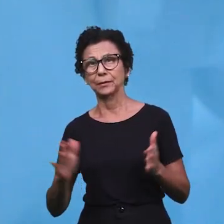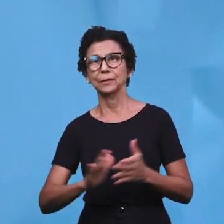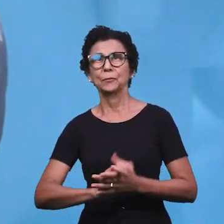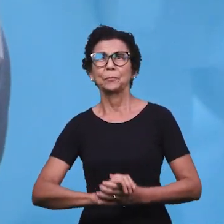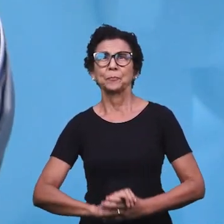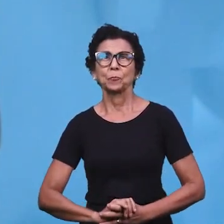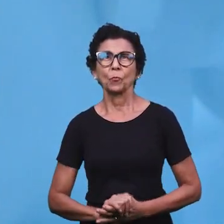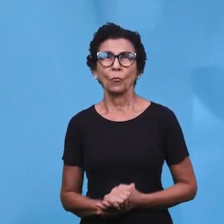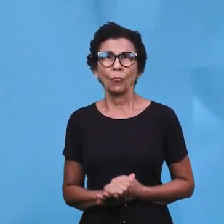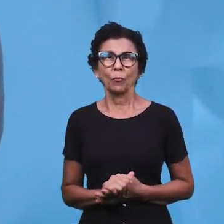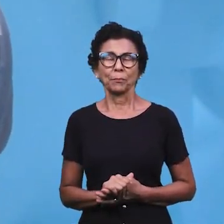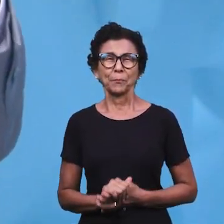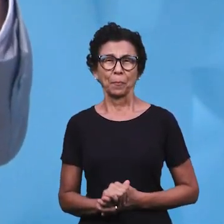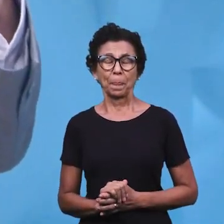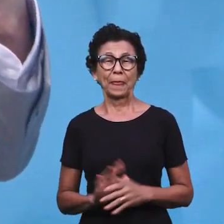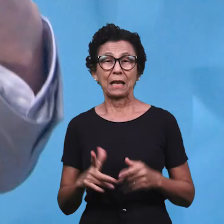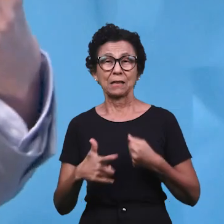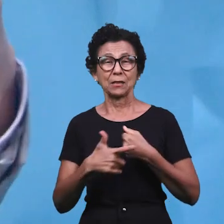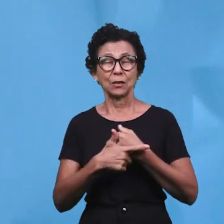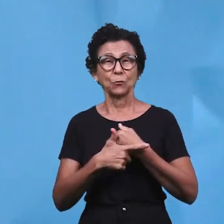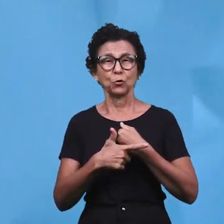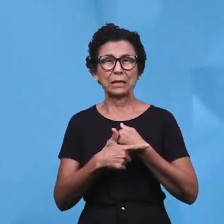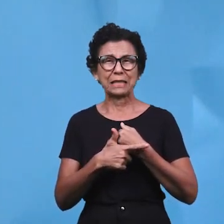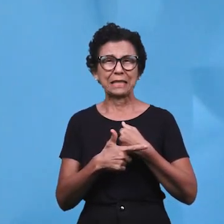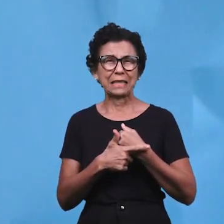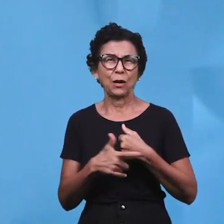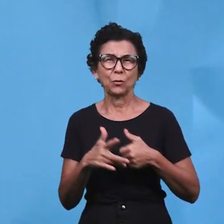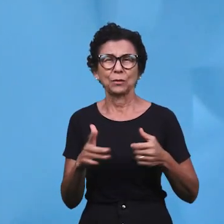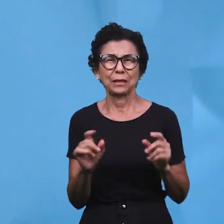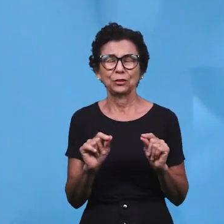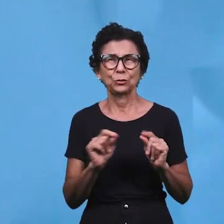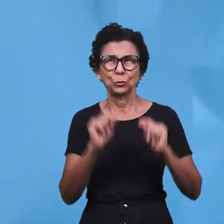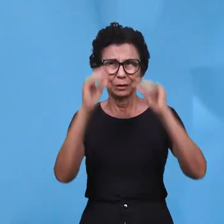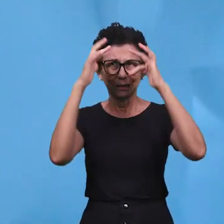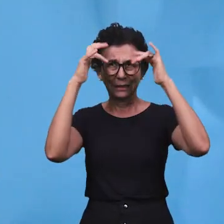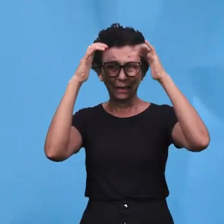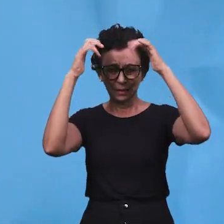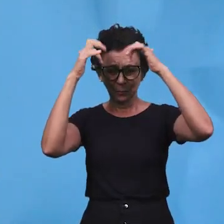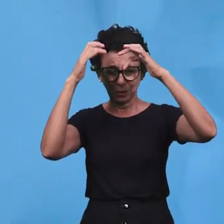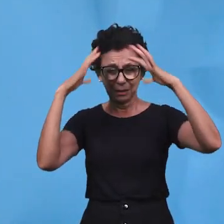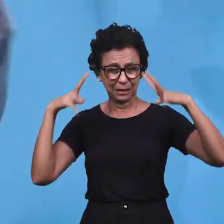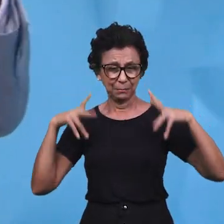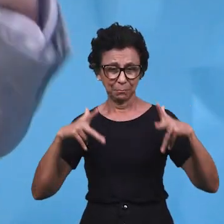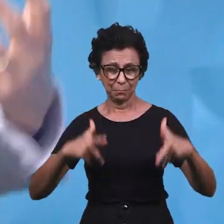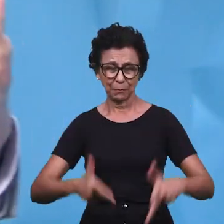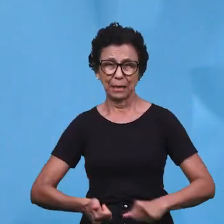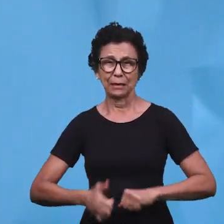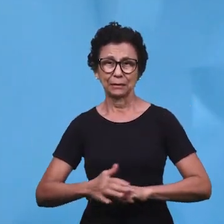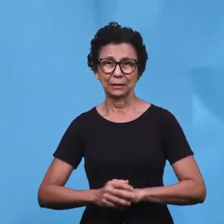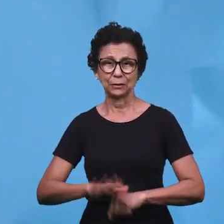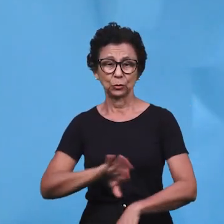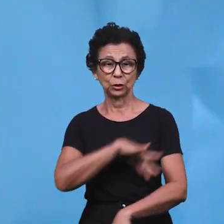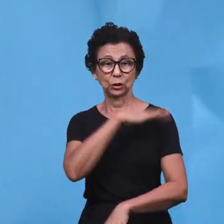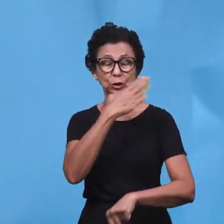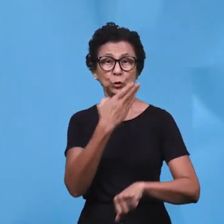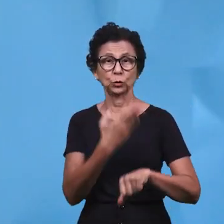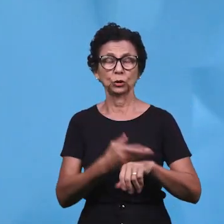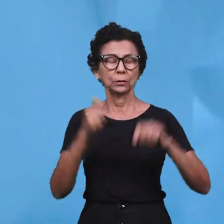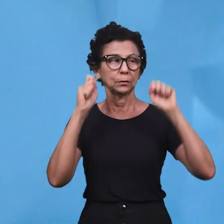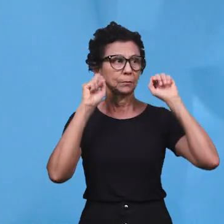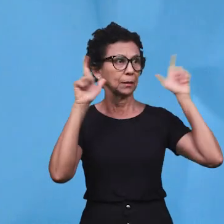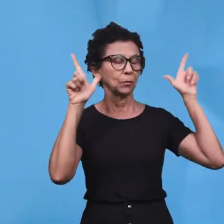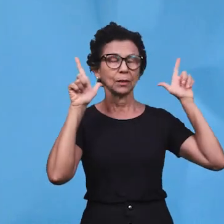função de depuração, de Sim. desintoxicação, né, durante o dia, nós produzimos energia. Então, enquanto